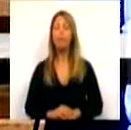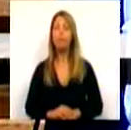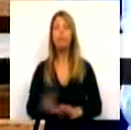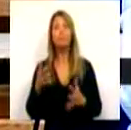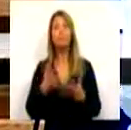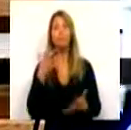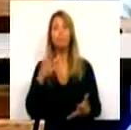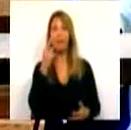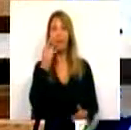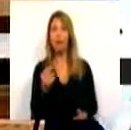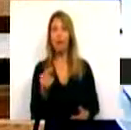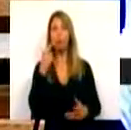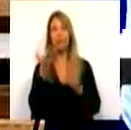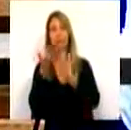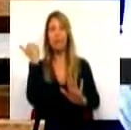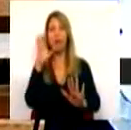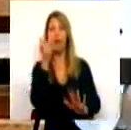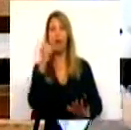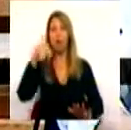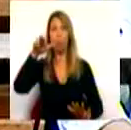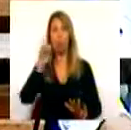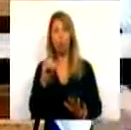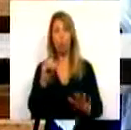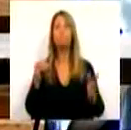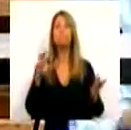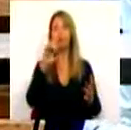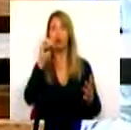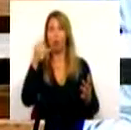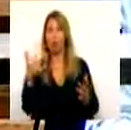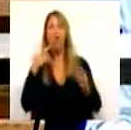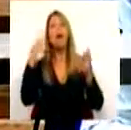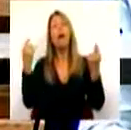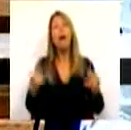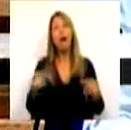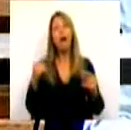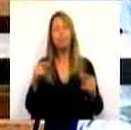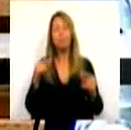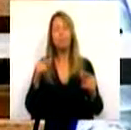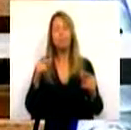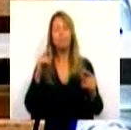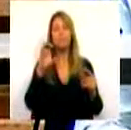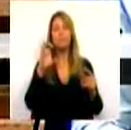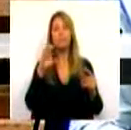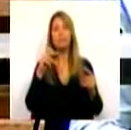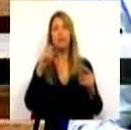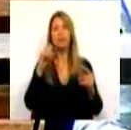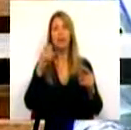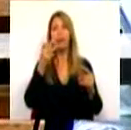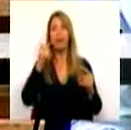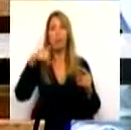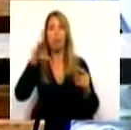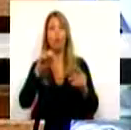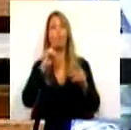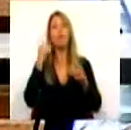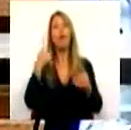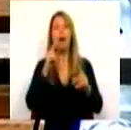destacando o verbo descarbonizar, há de facto um conjunto de propostas que nos parecem da maior importância neste orçamento, pois para o caminho da neutralidade